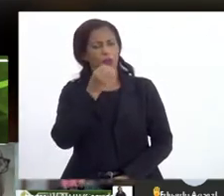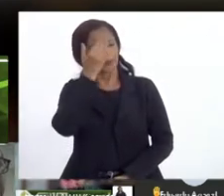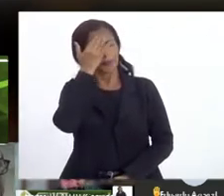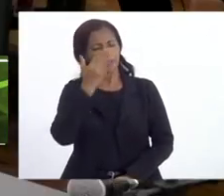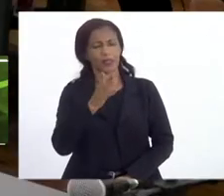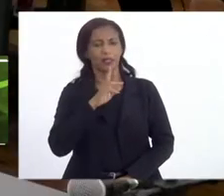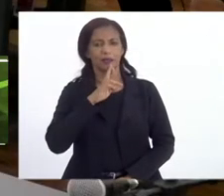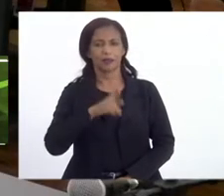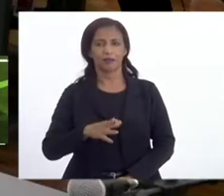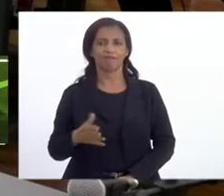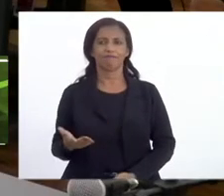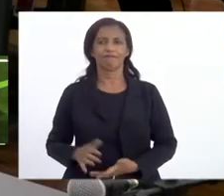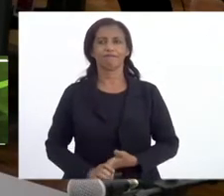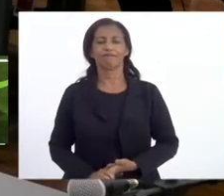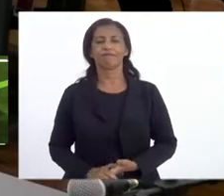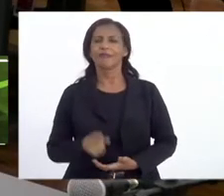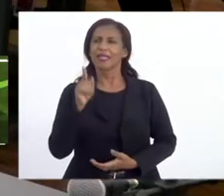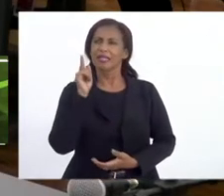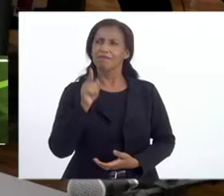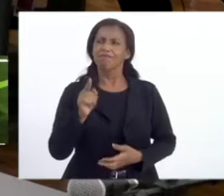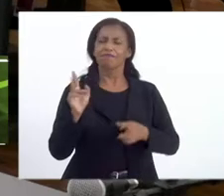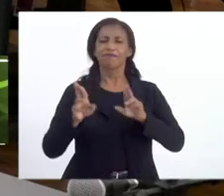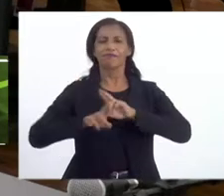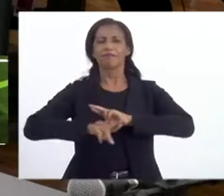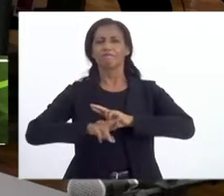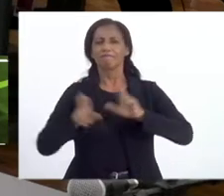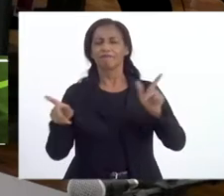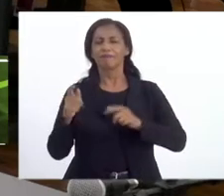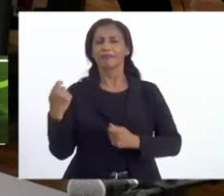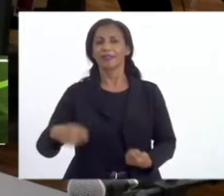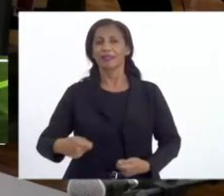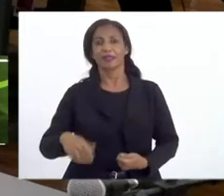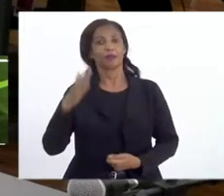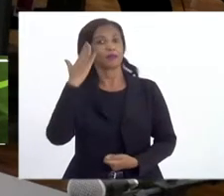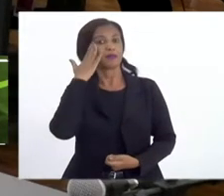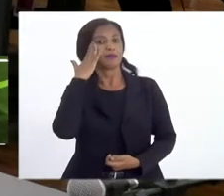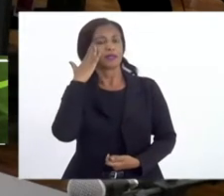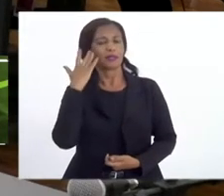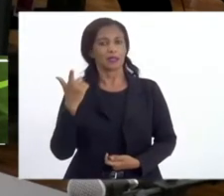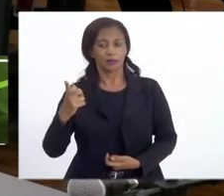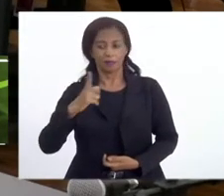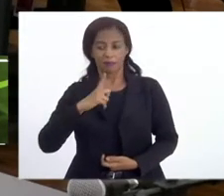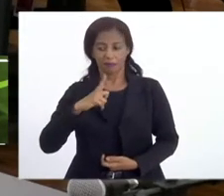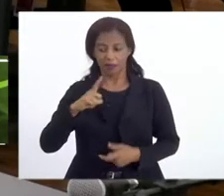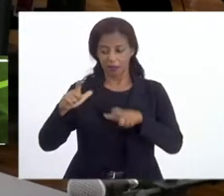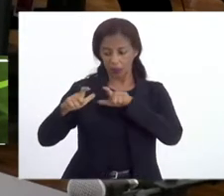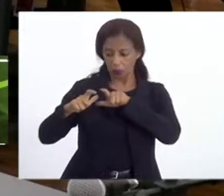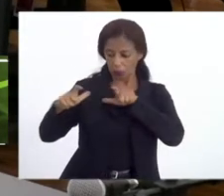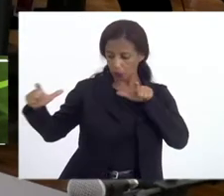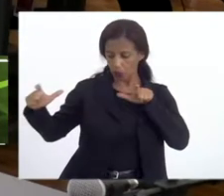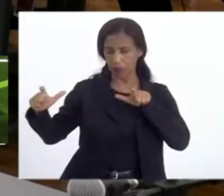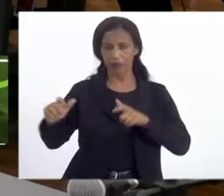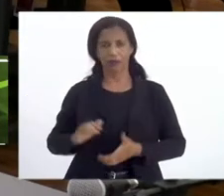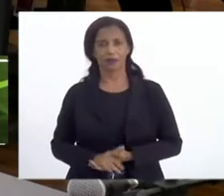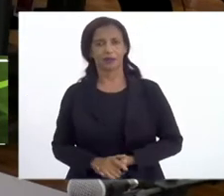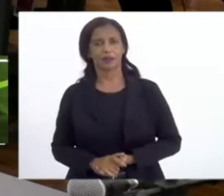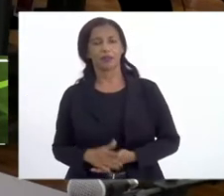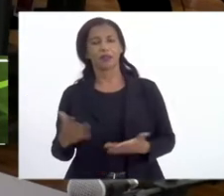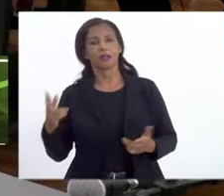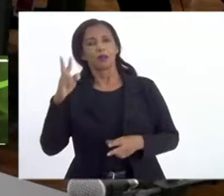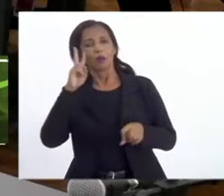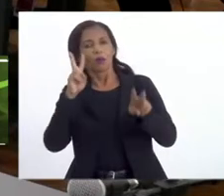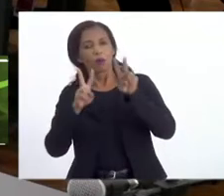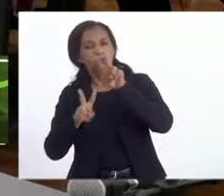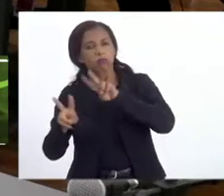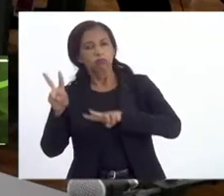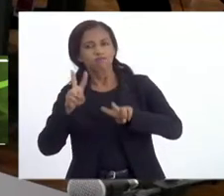Era justamente essa diferenciação que precisamos entender para que haja essa expansão. Então, estamos vendo que vai